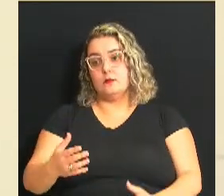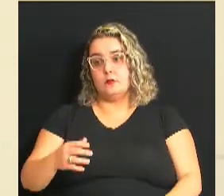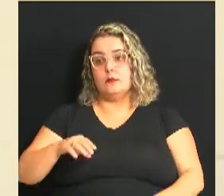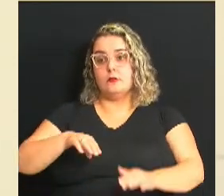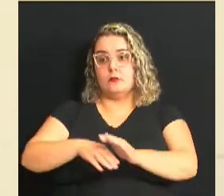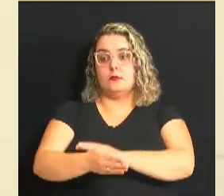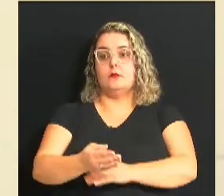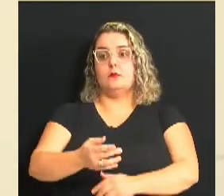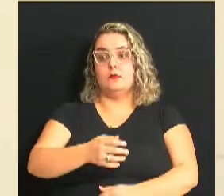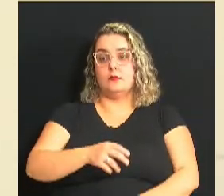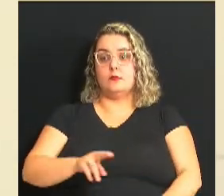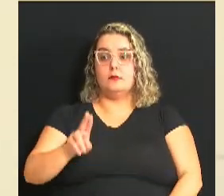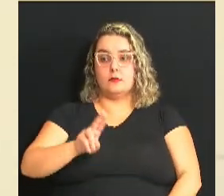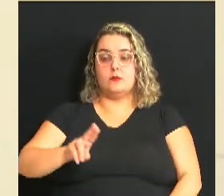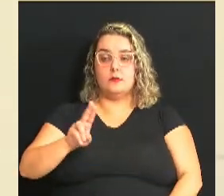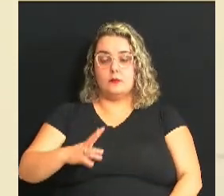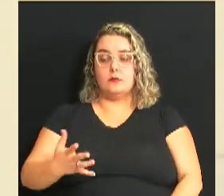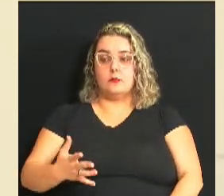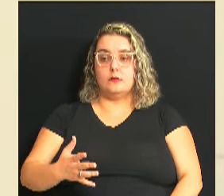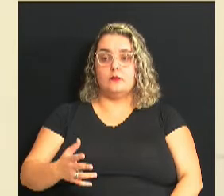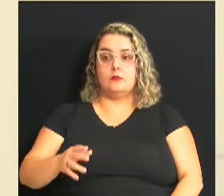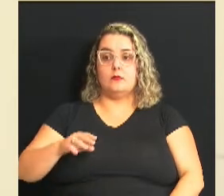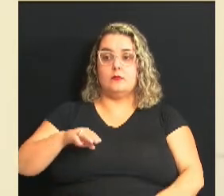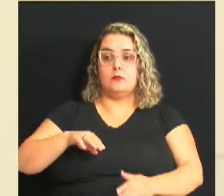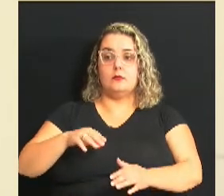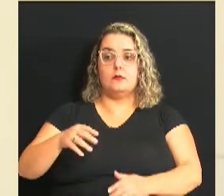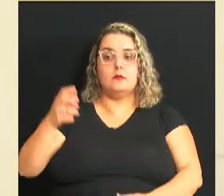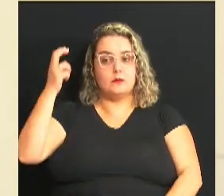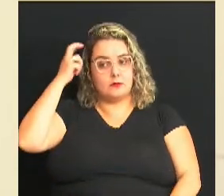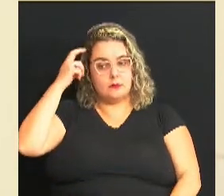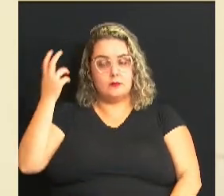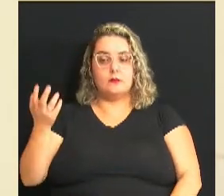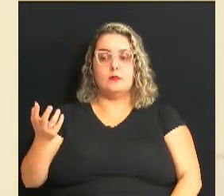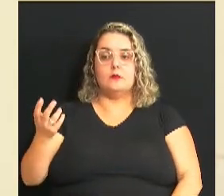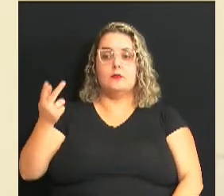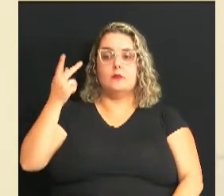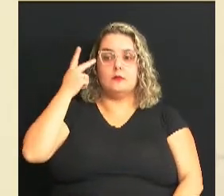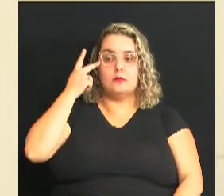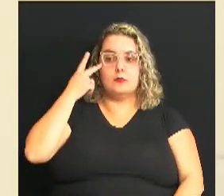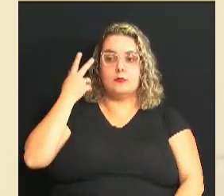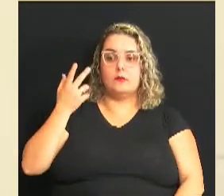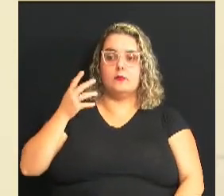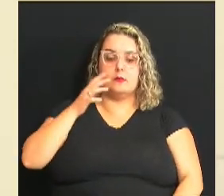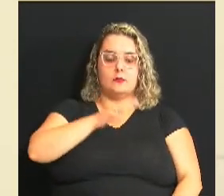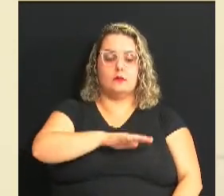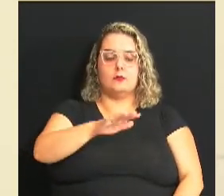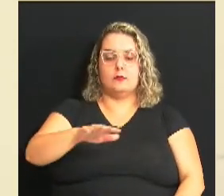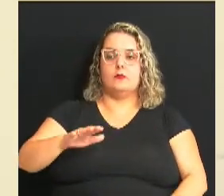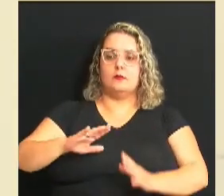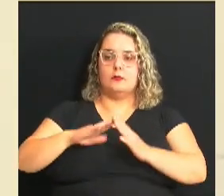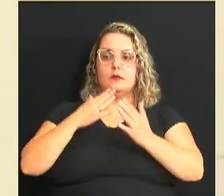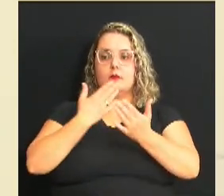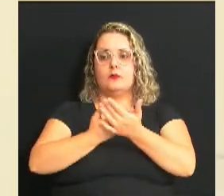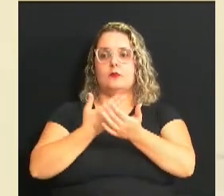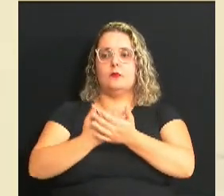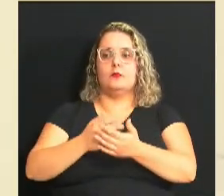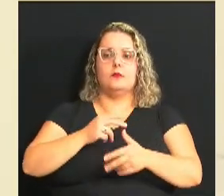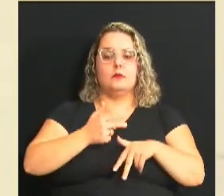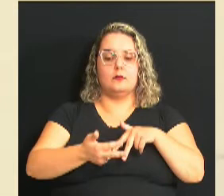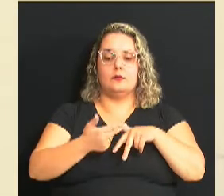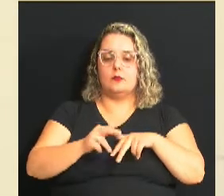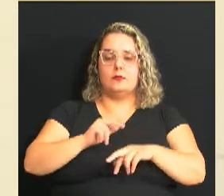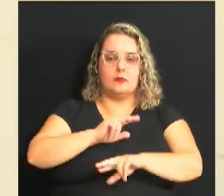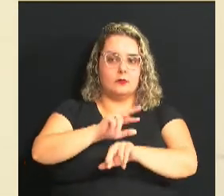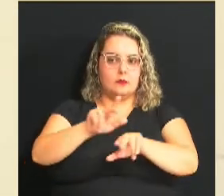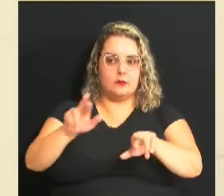consumos culturais dos paulistas, que tem por município, por área, por escolaridade, por gênero, enfim,